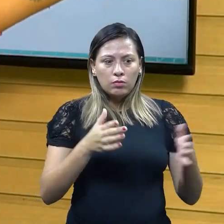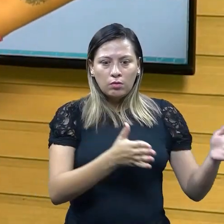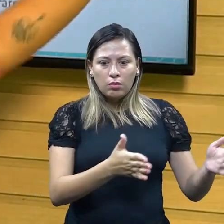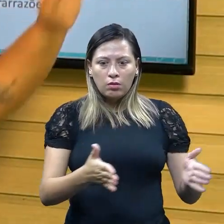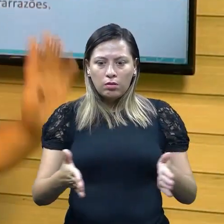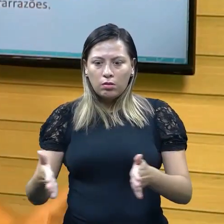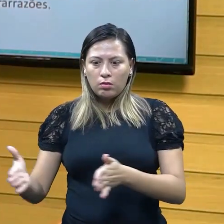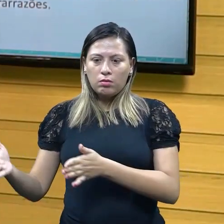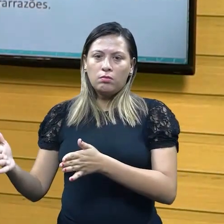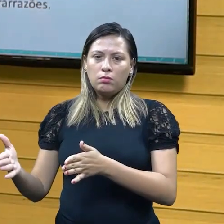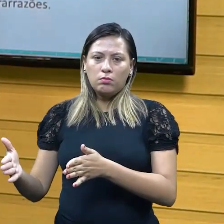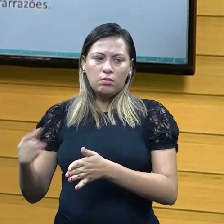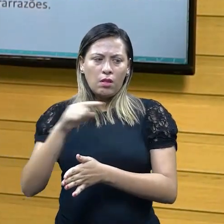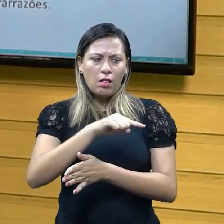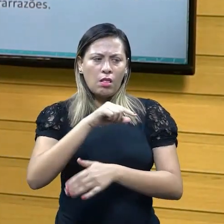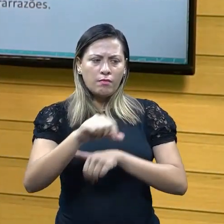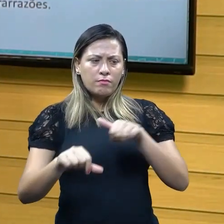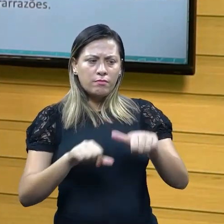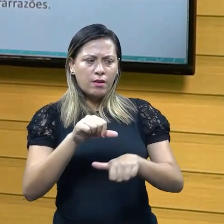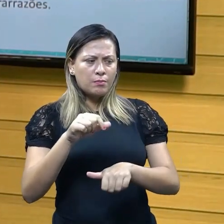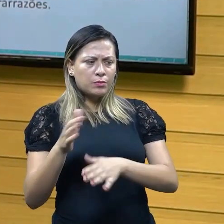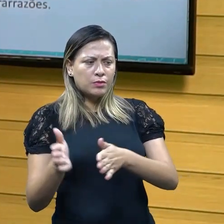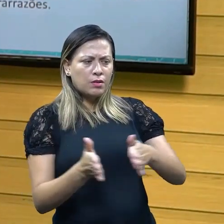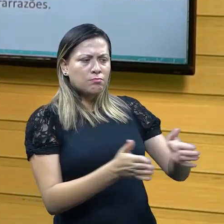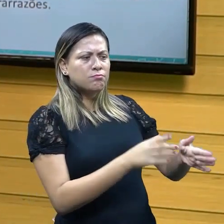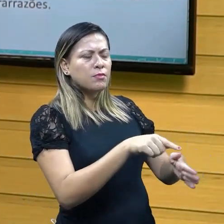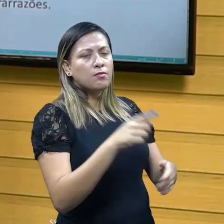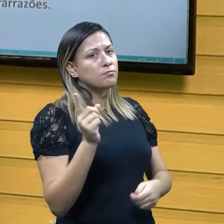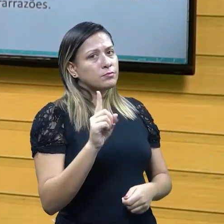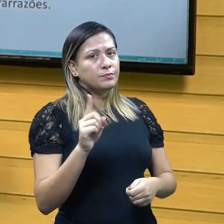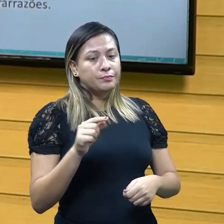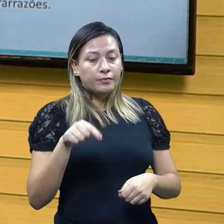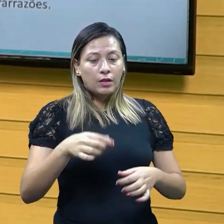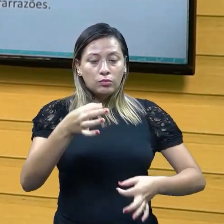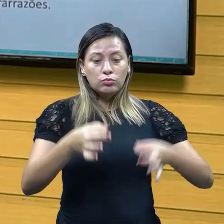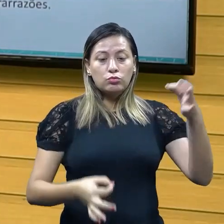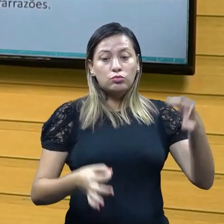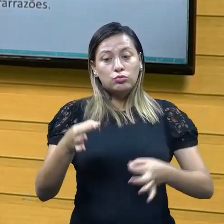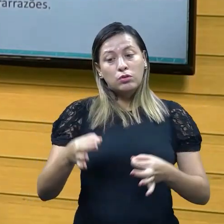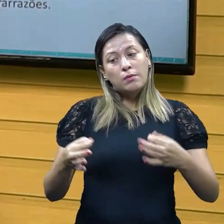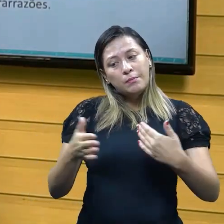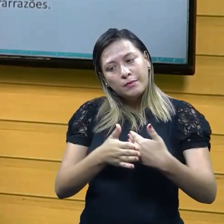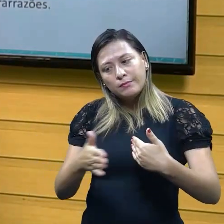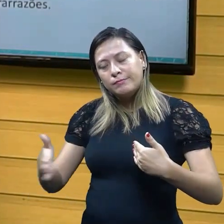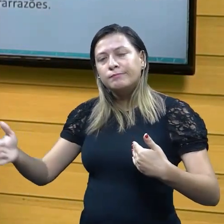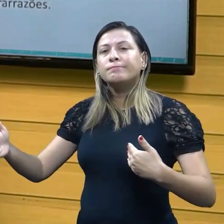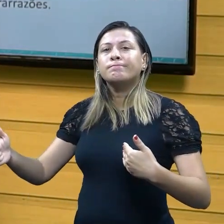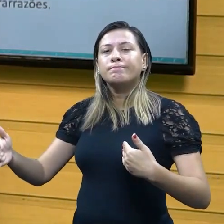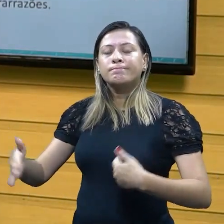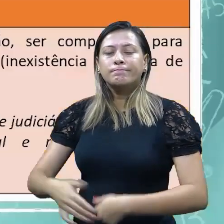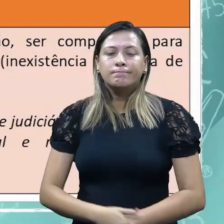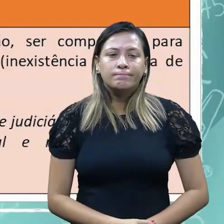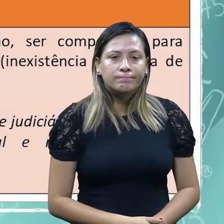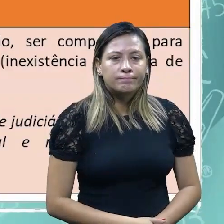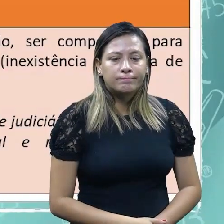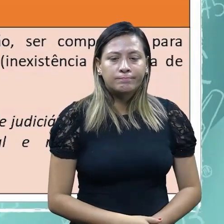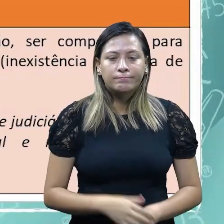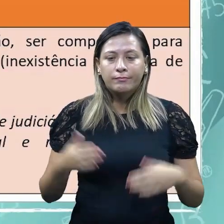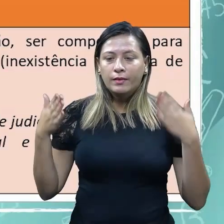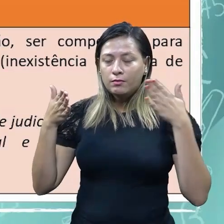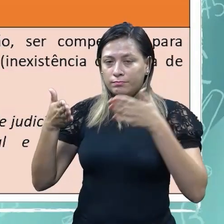história para trás. Vai mexer naquilo? Não. Ele vai mexer de onde? Do julgamento em diante, certo?